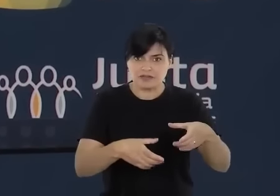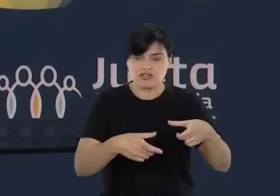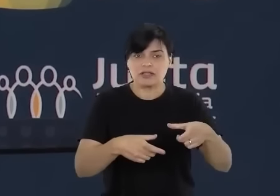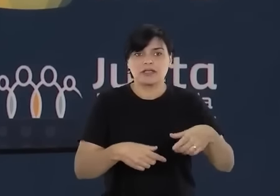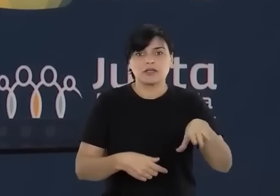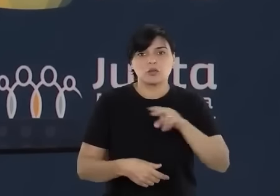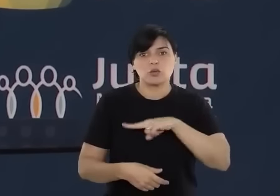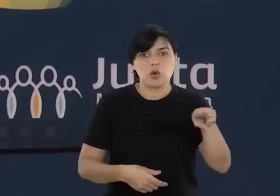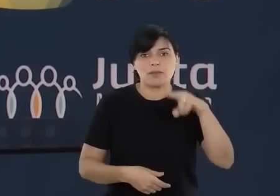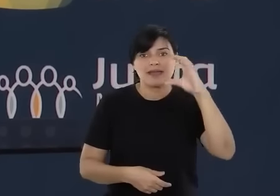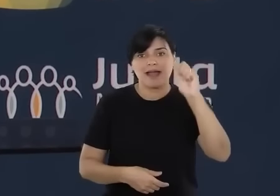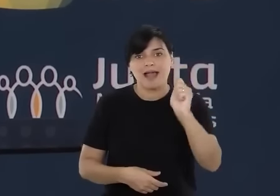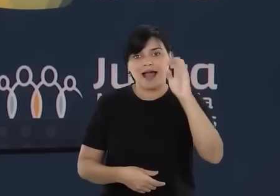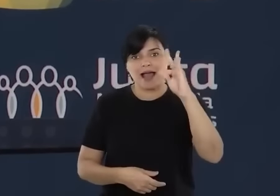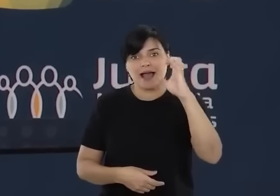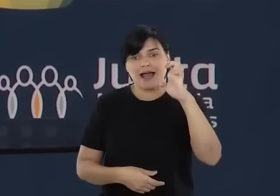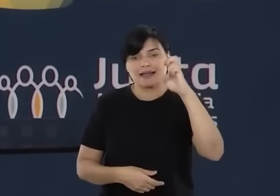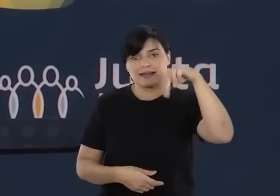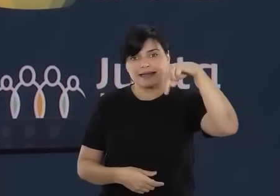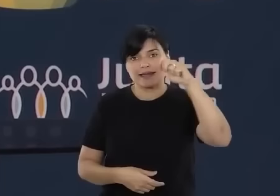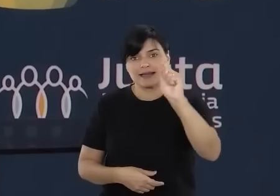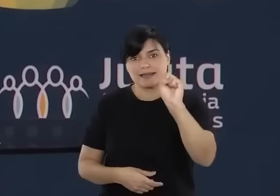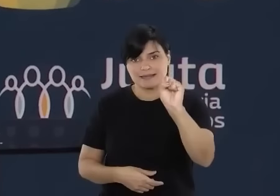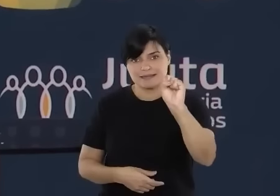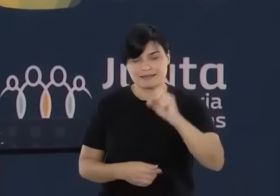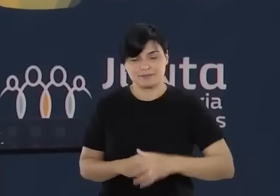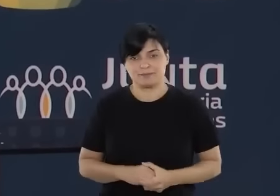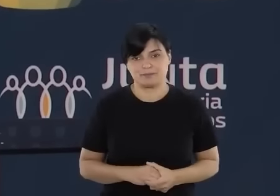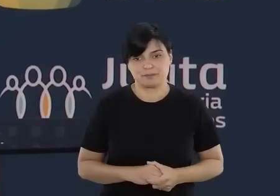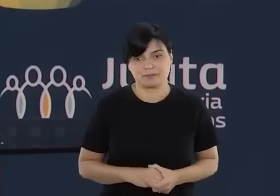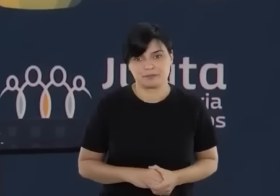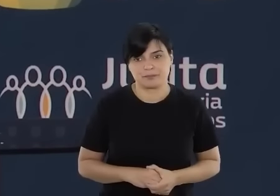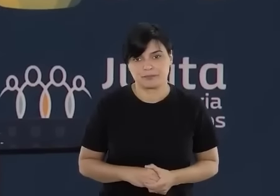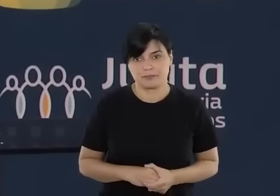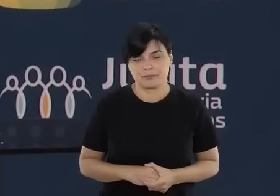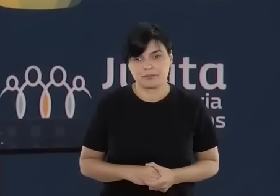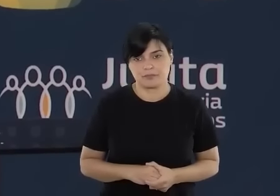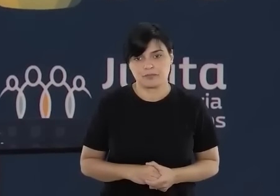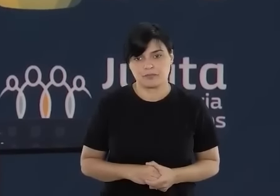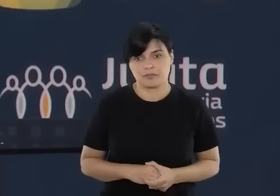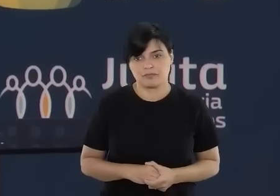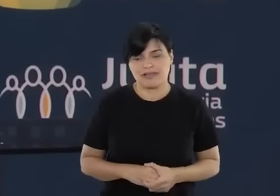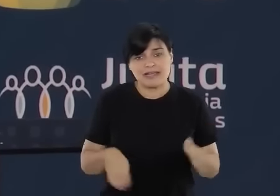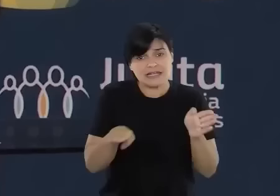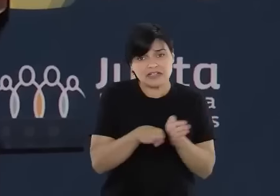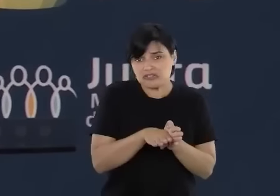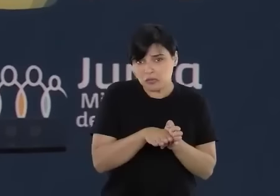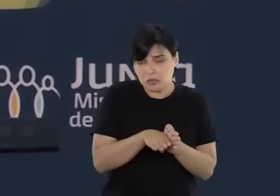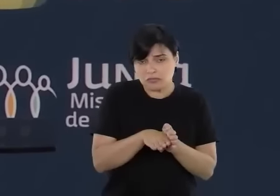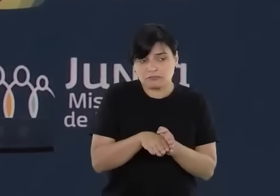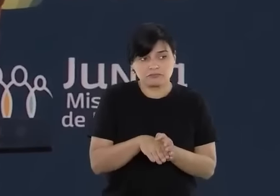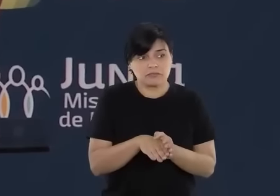para trás os seus colegas de viagem Silas e Timóteo e ele chega Nessa capital